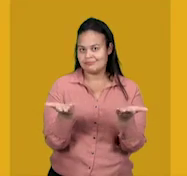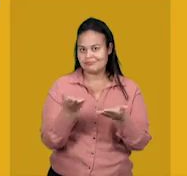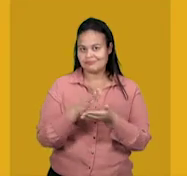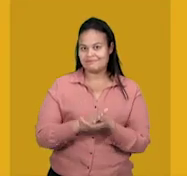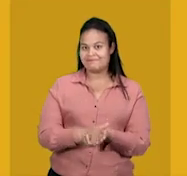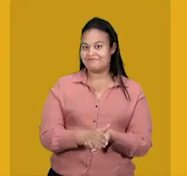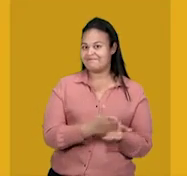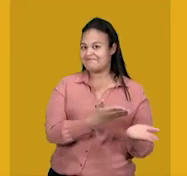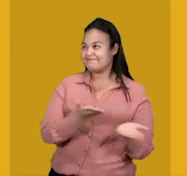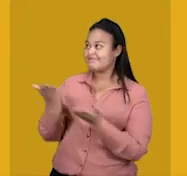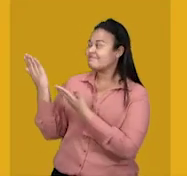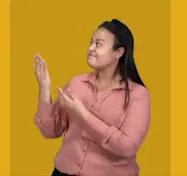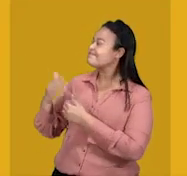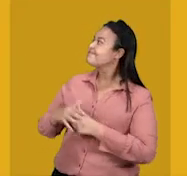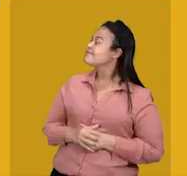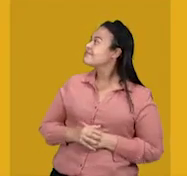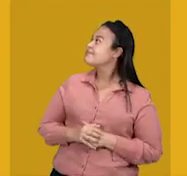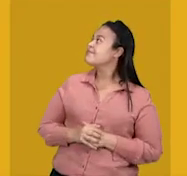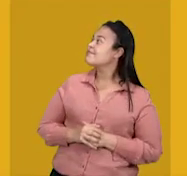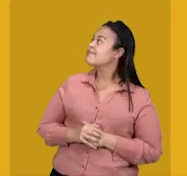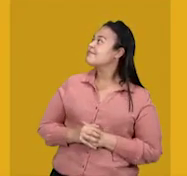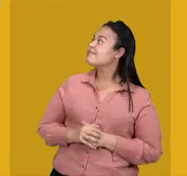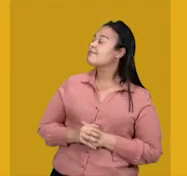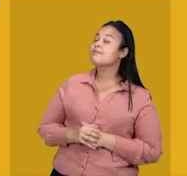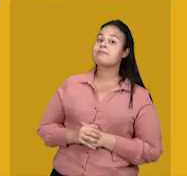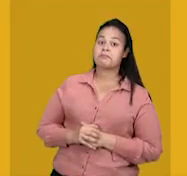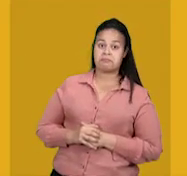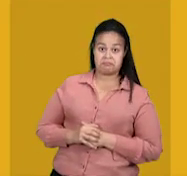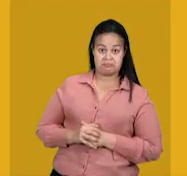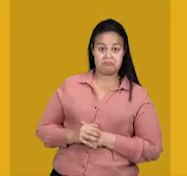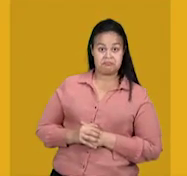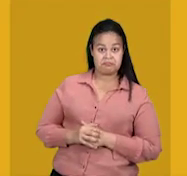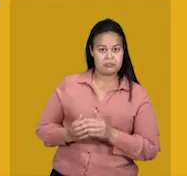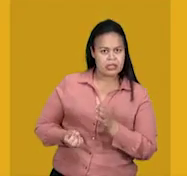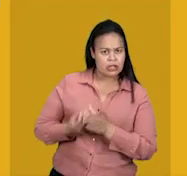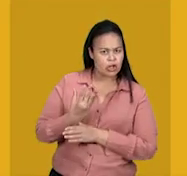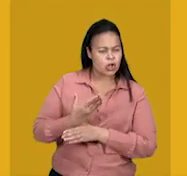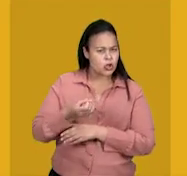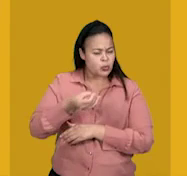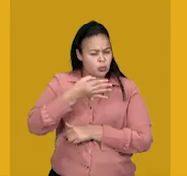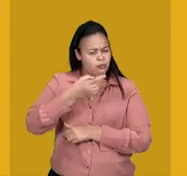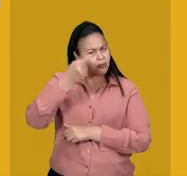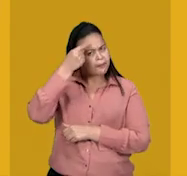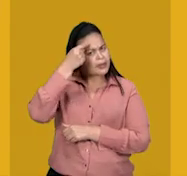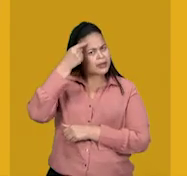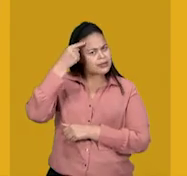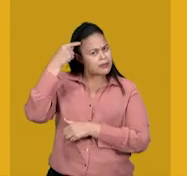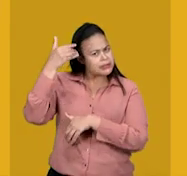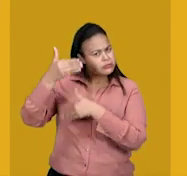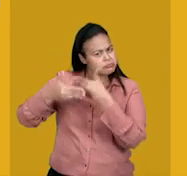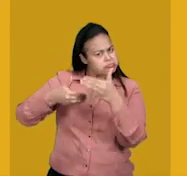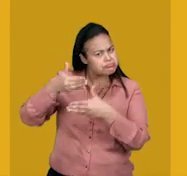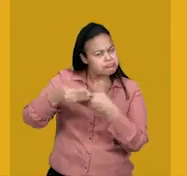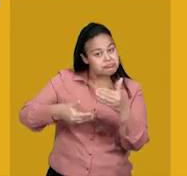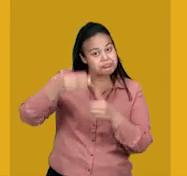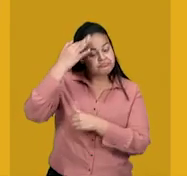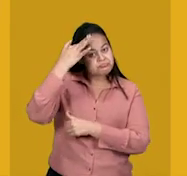tela. Construir um novo pensamento de todo o edifício